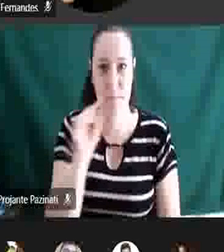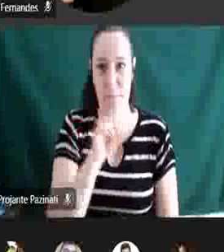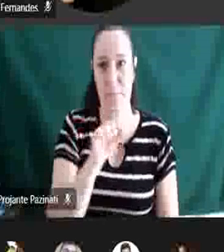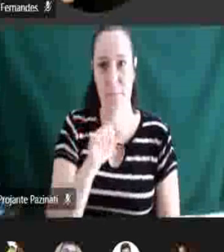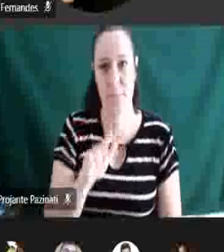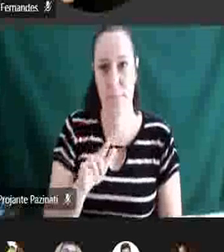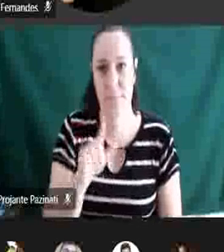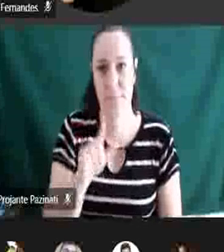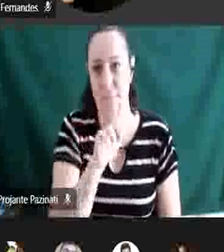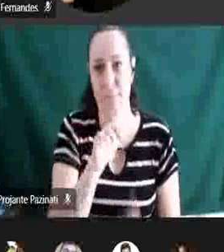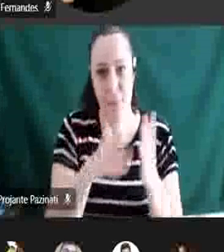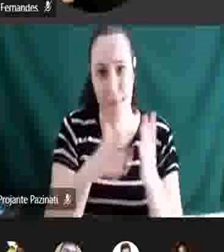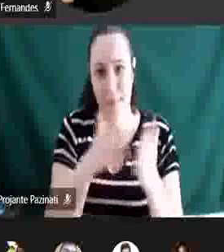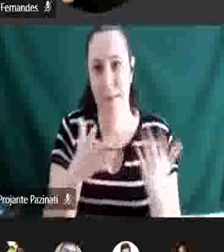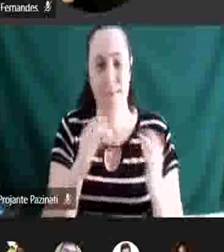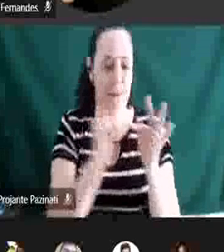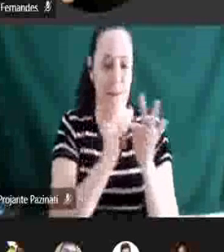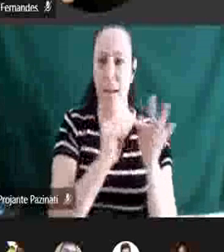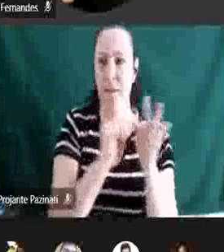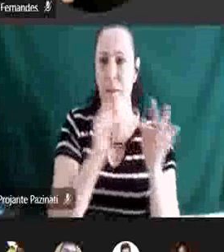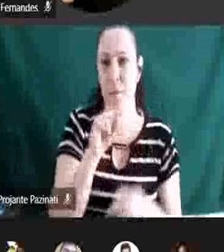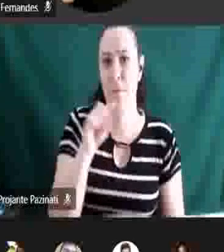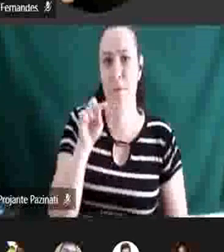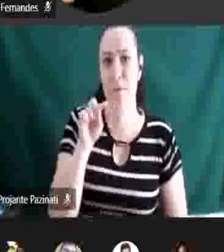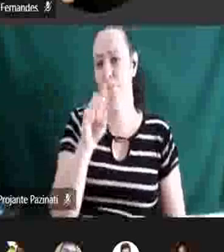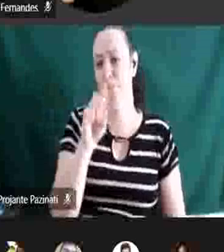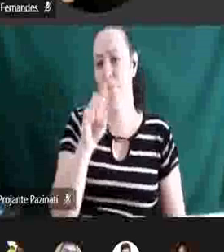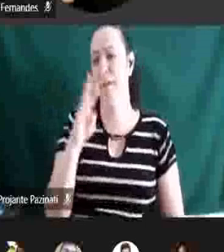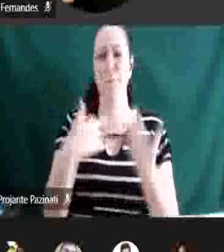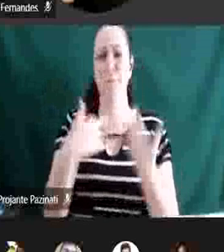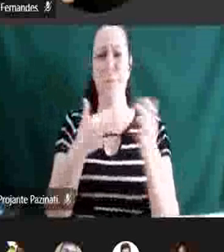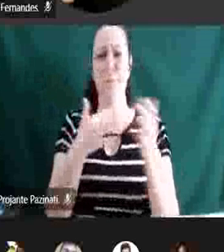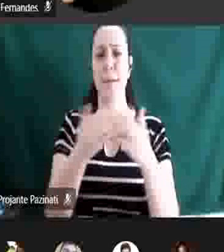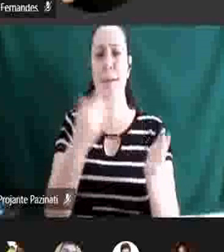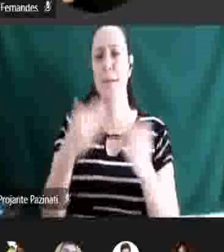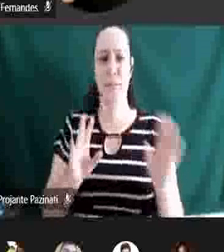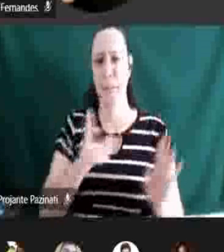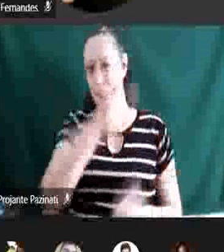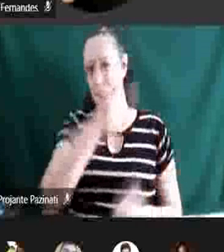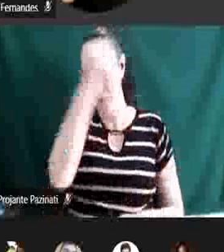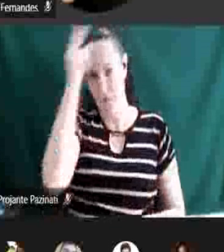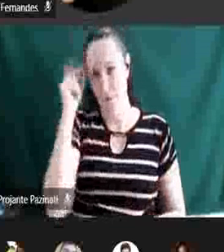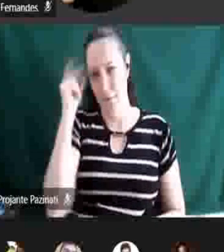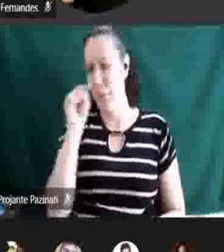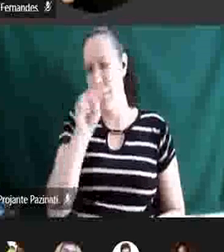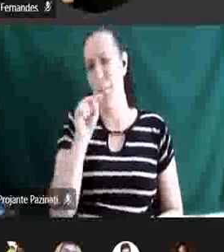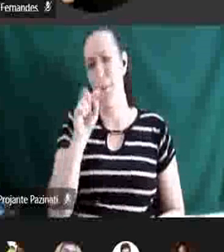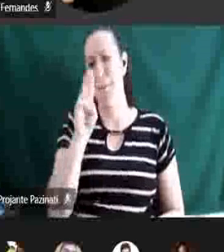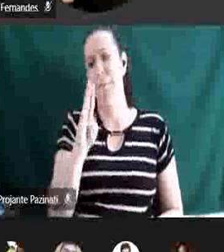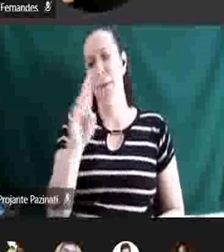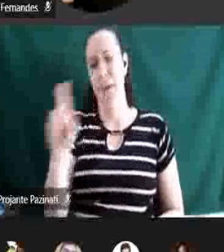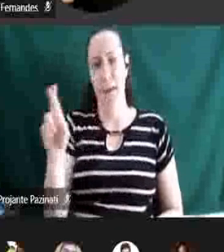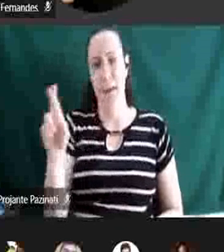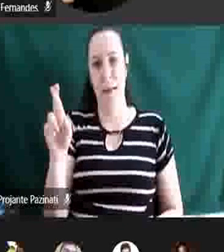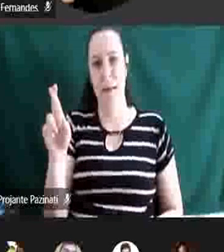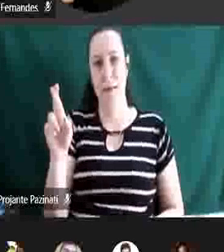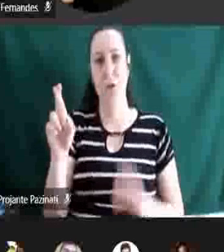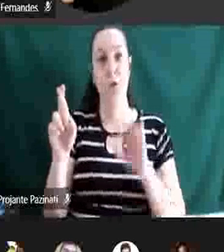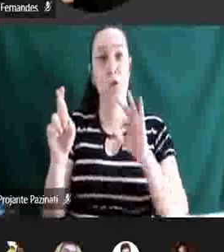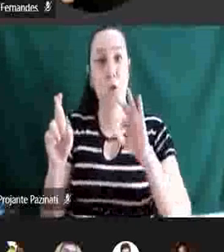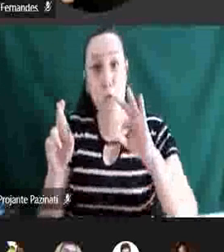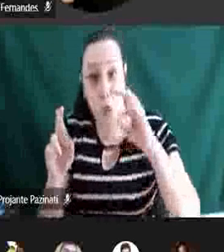E complexidade, kkkk, muito legal o vídeo. Exatamente, pessoal. É uma complexidade muito grande, né,